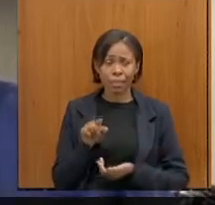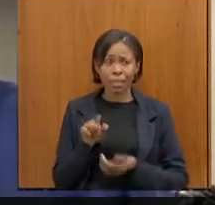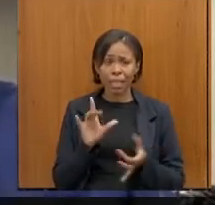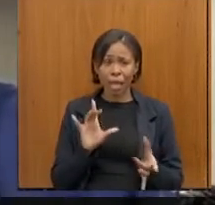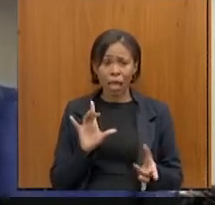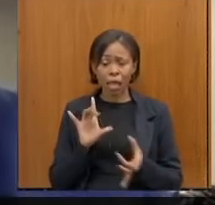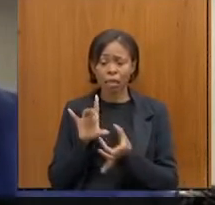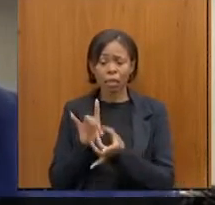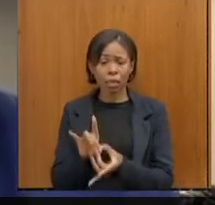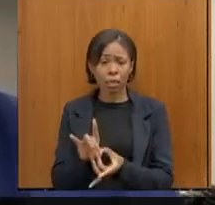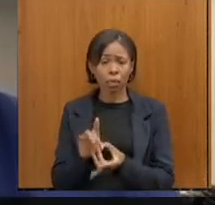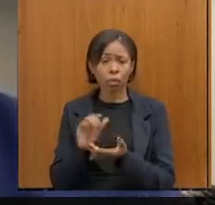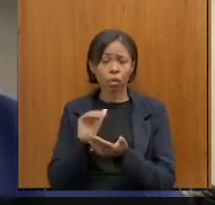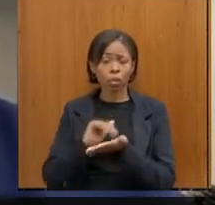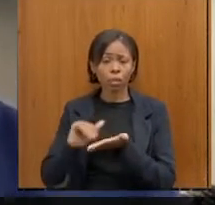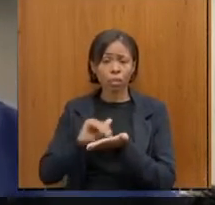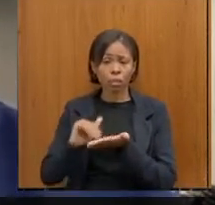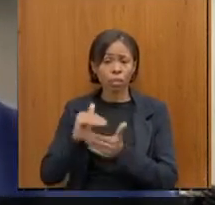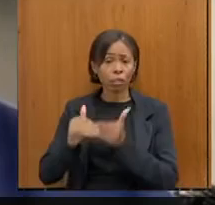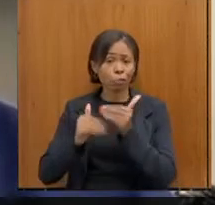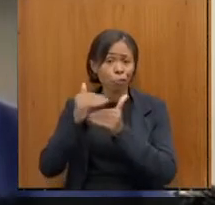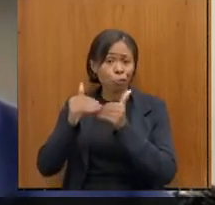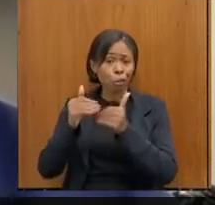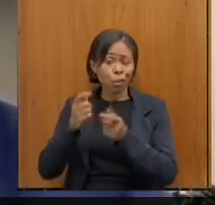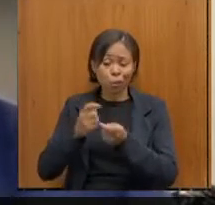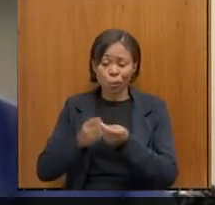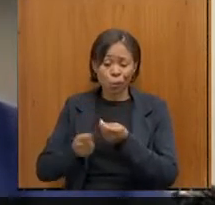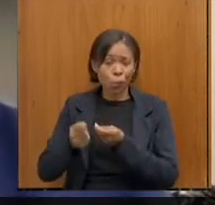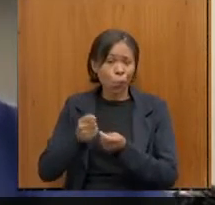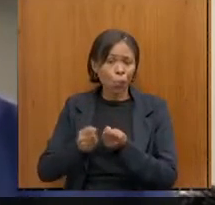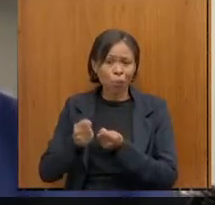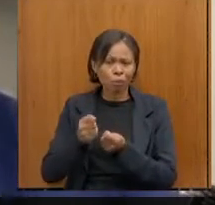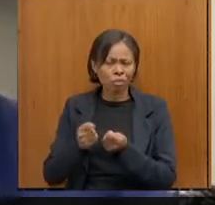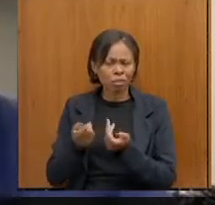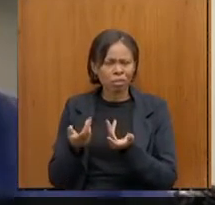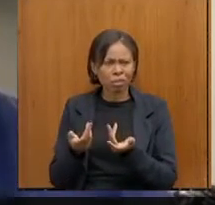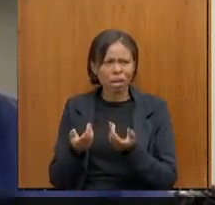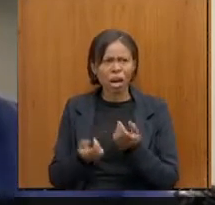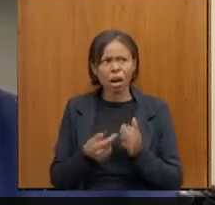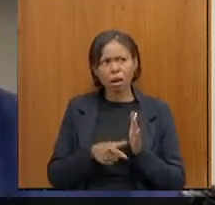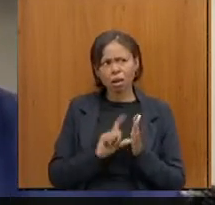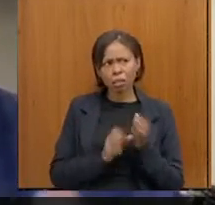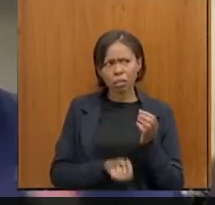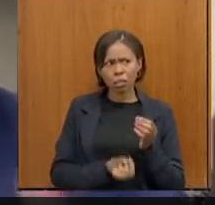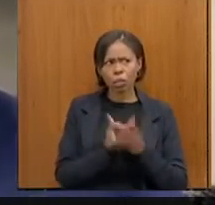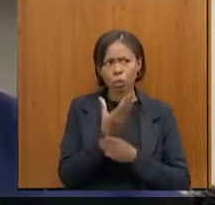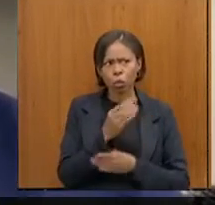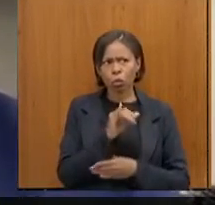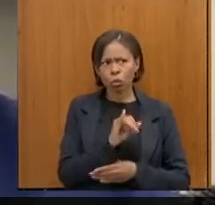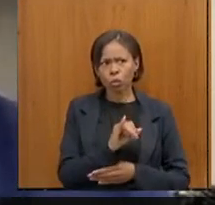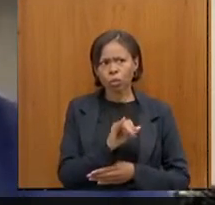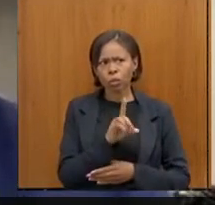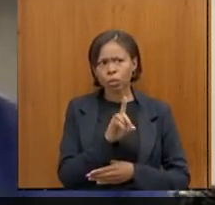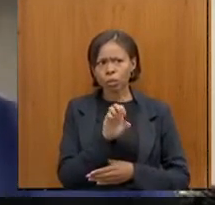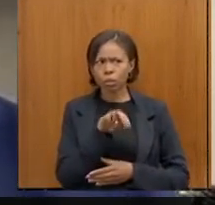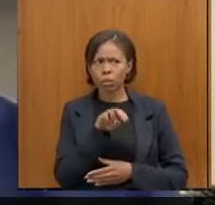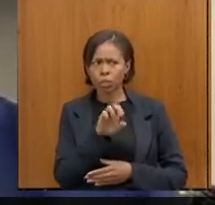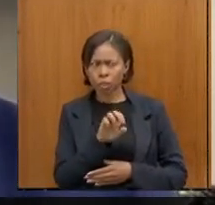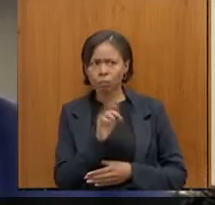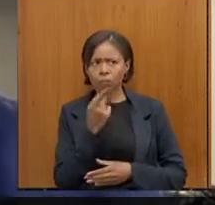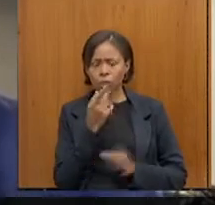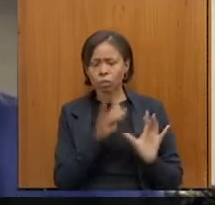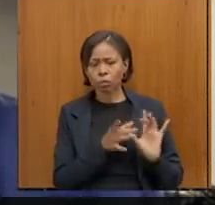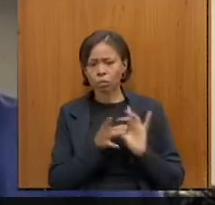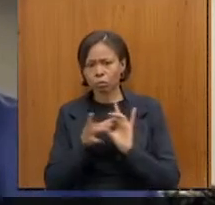ligados o desenvolvimento econômico agora quanto criar uma ideia descolore tá ligado ao segmento